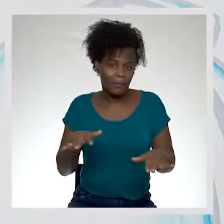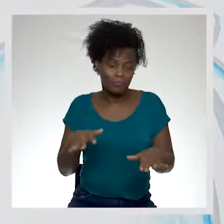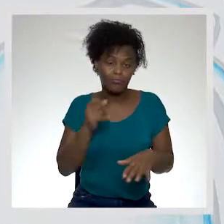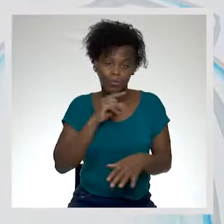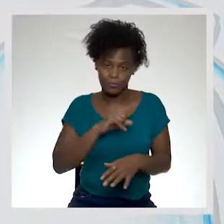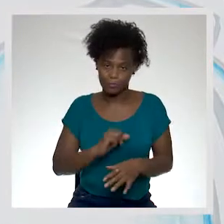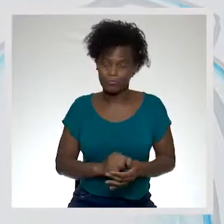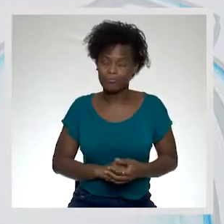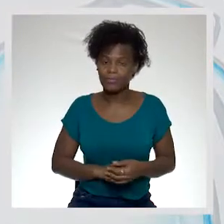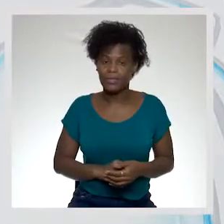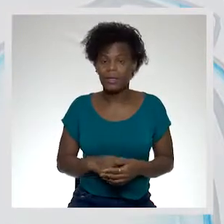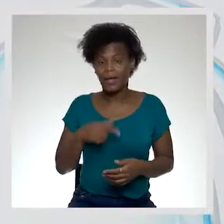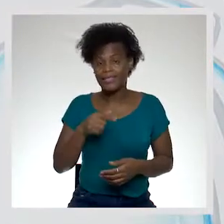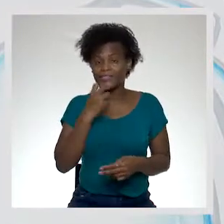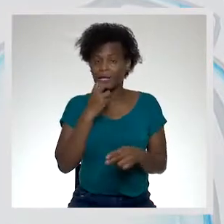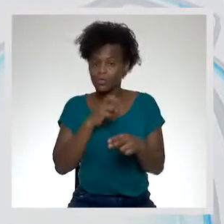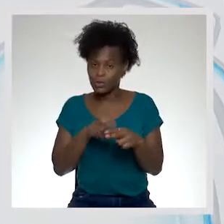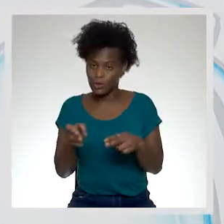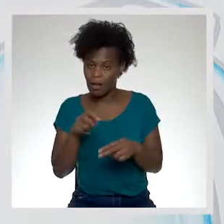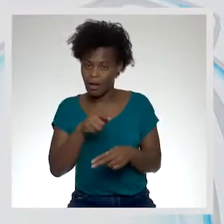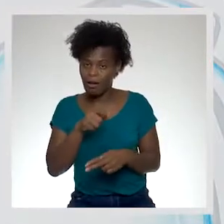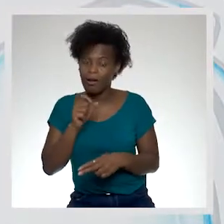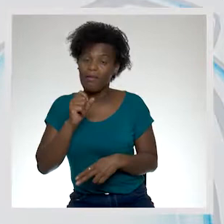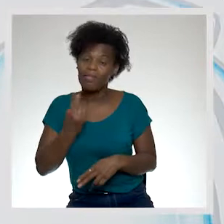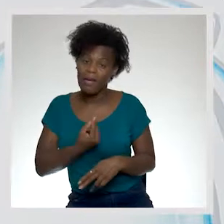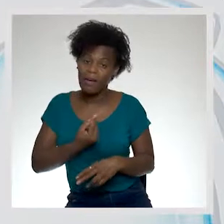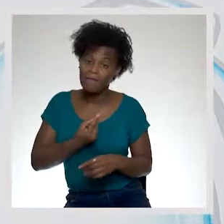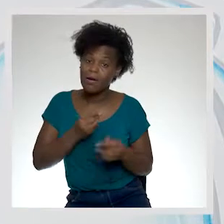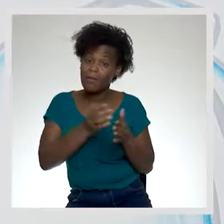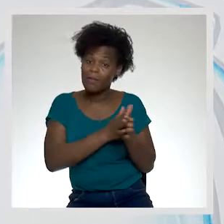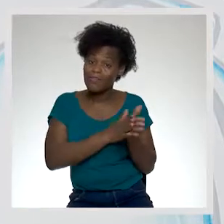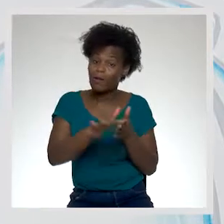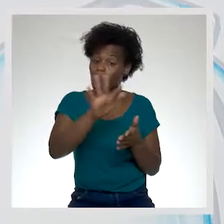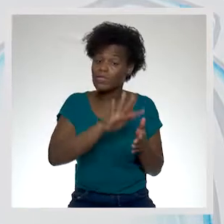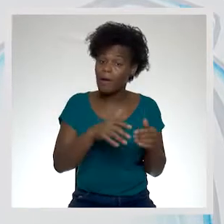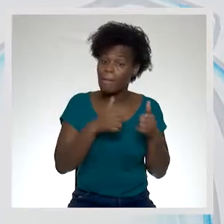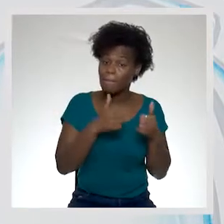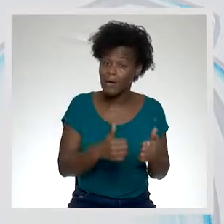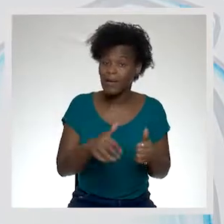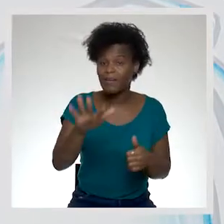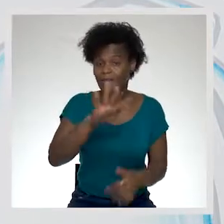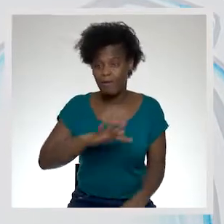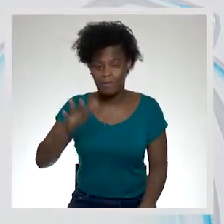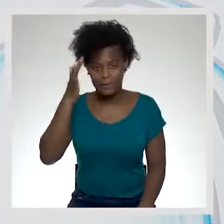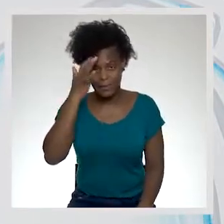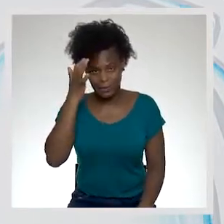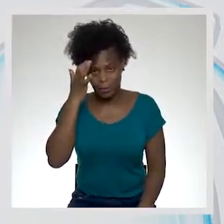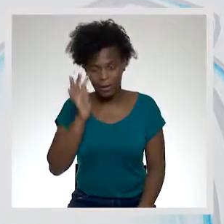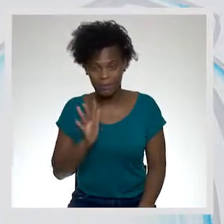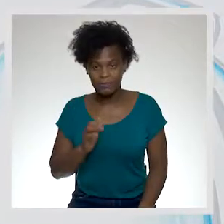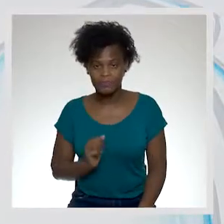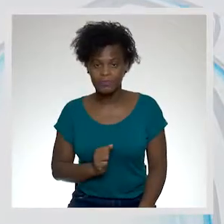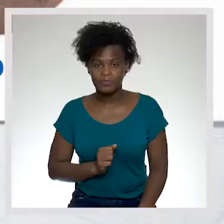acabar. Então, essas energias devem ser bem utilizadas de forma racional.